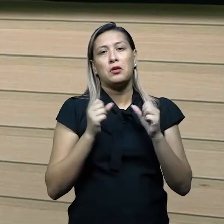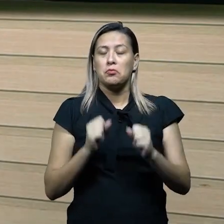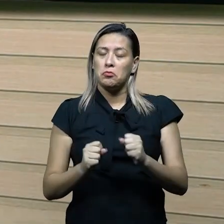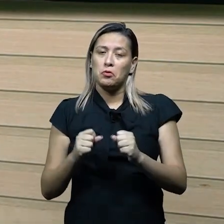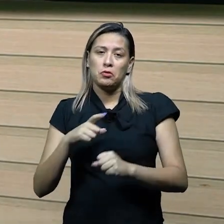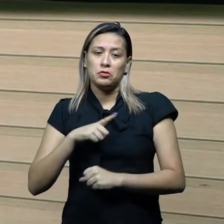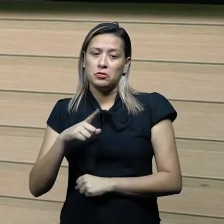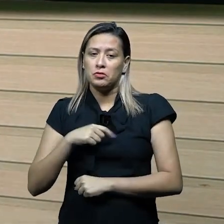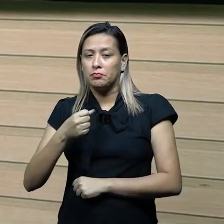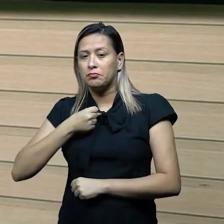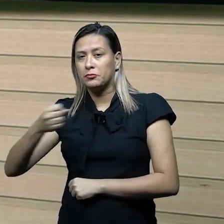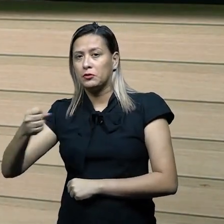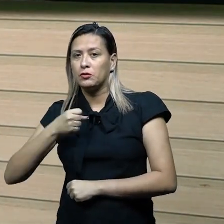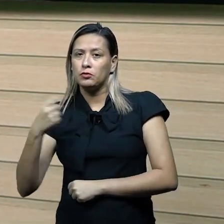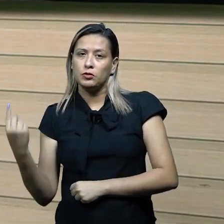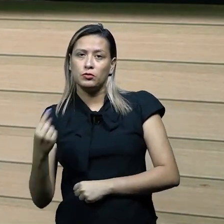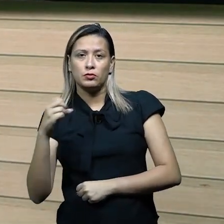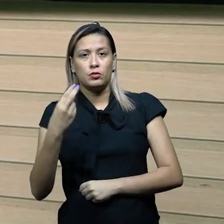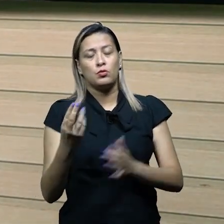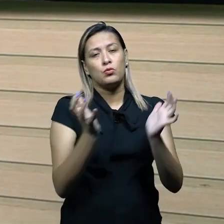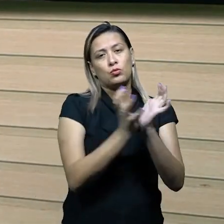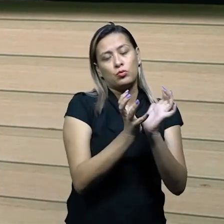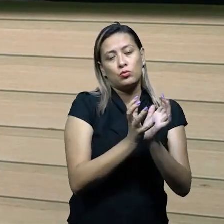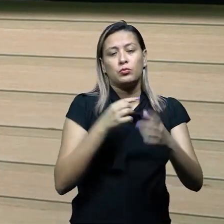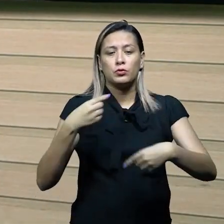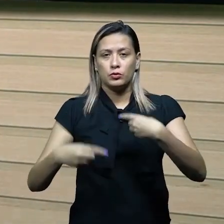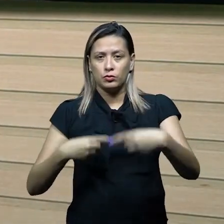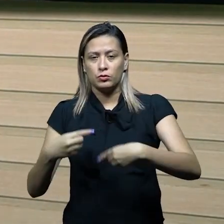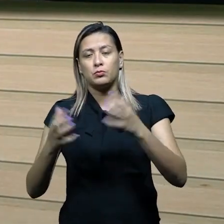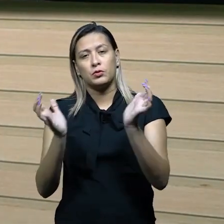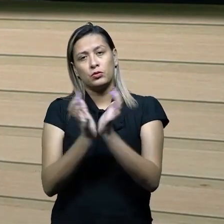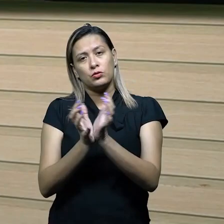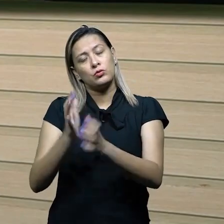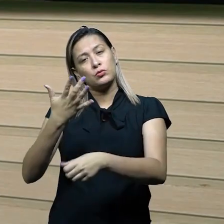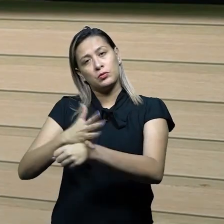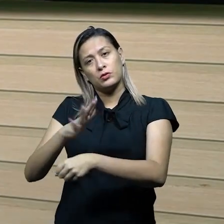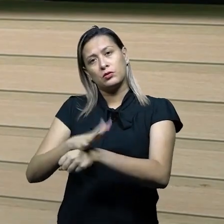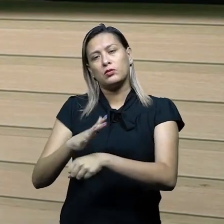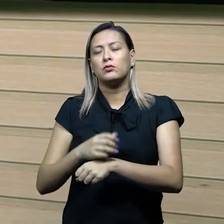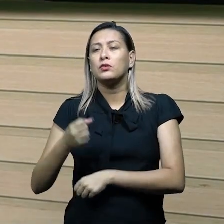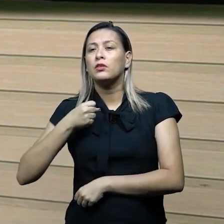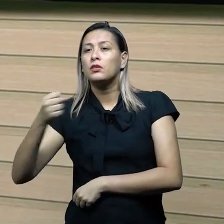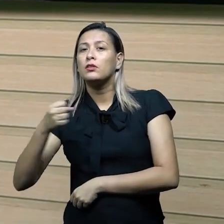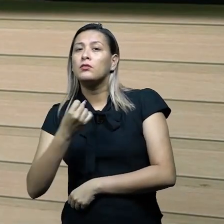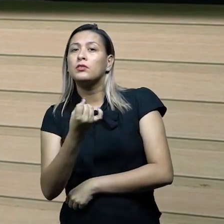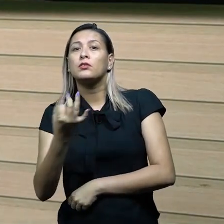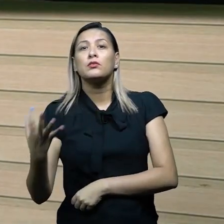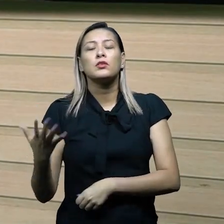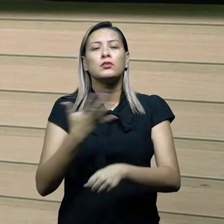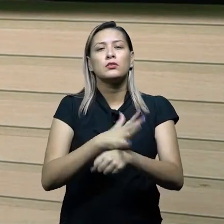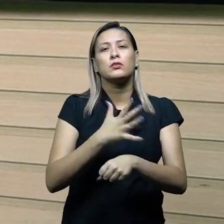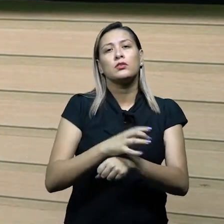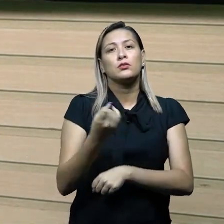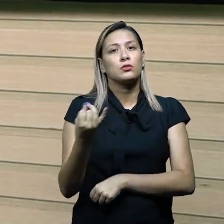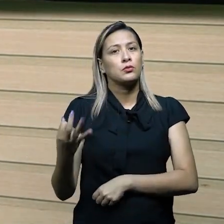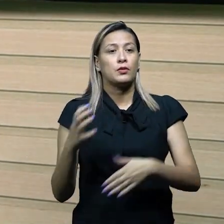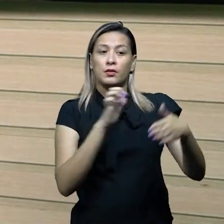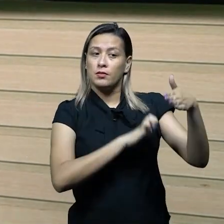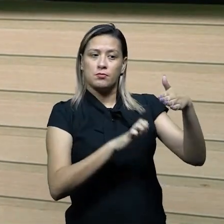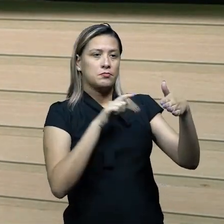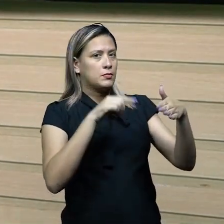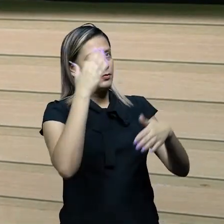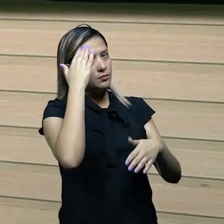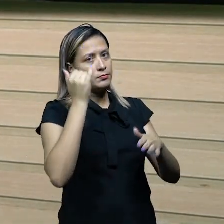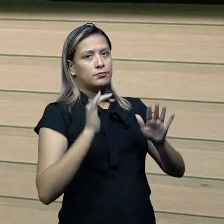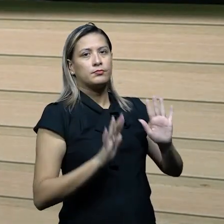currículo. E aí você pode encontrar entrevistas, individuais ou coletivas, você pode encontrar as dinâmicas de grupo e os testes. Quantas